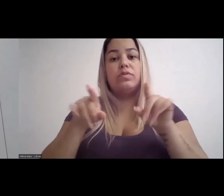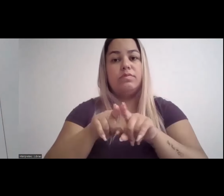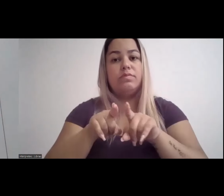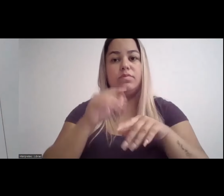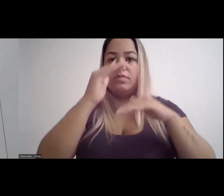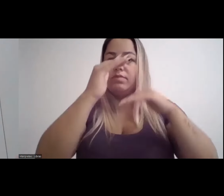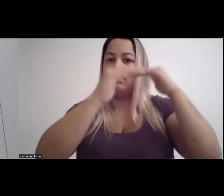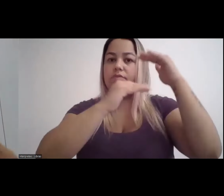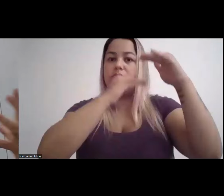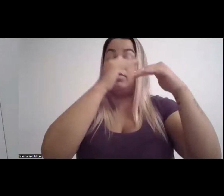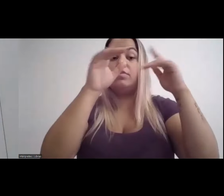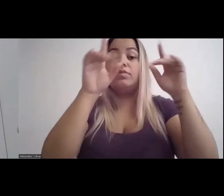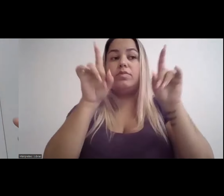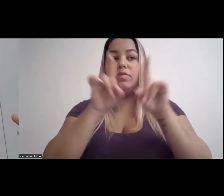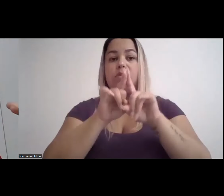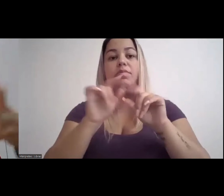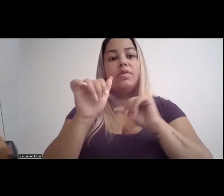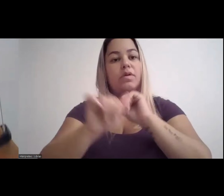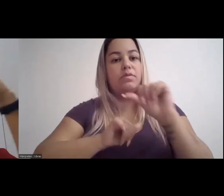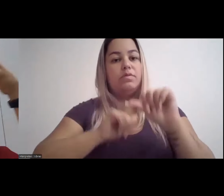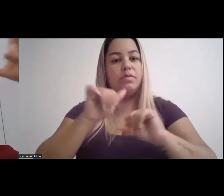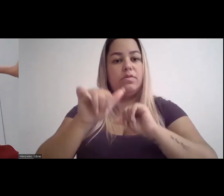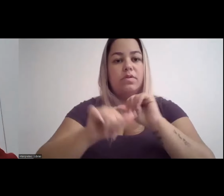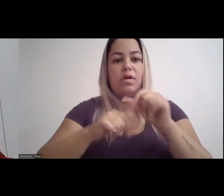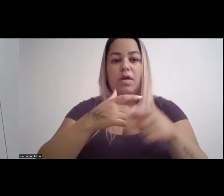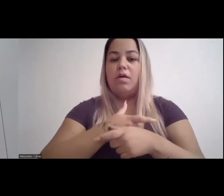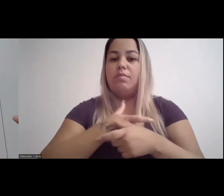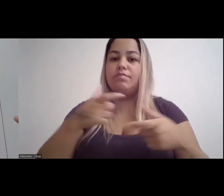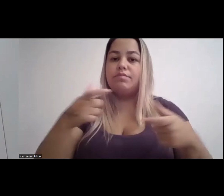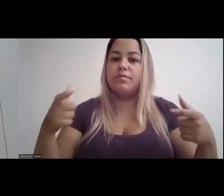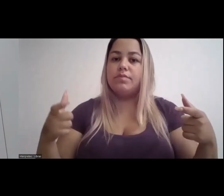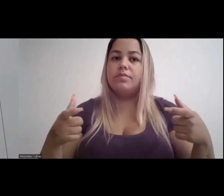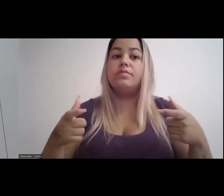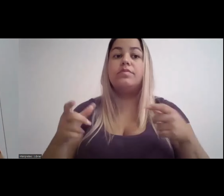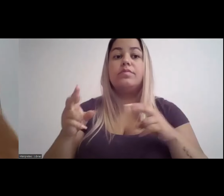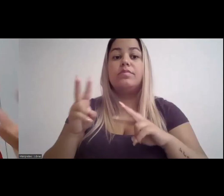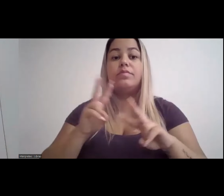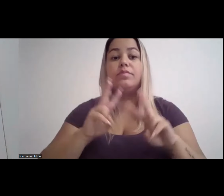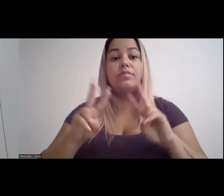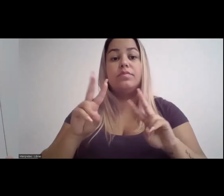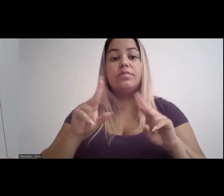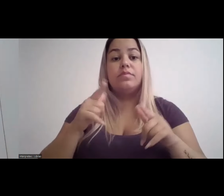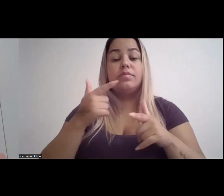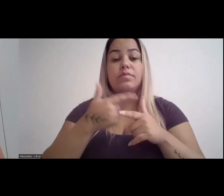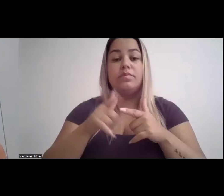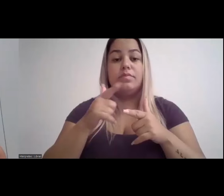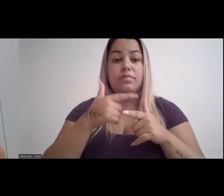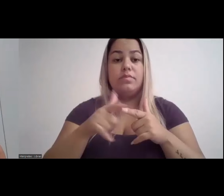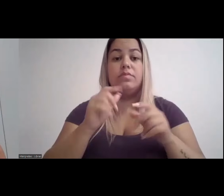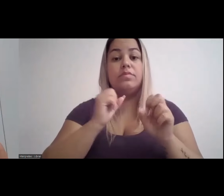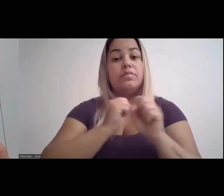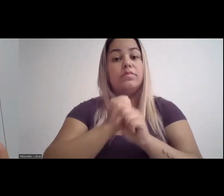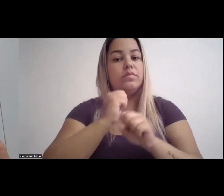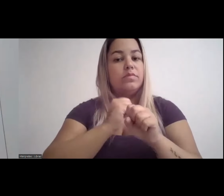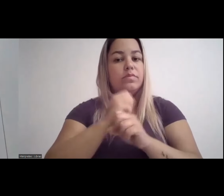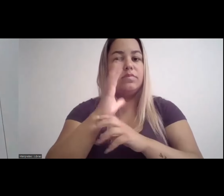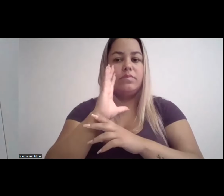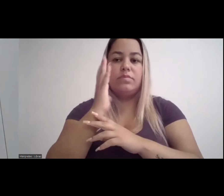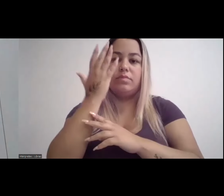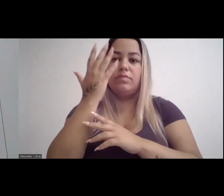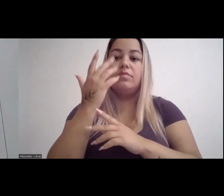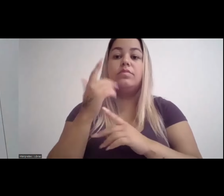desenvolvimento sustentável, da inovação e de ampliar os olhares sobre um problema antes de tentar sair construindo solução. Então, a gente